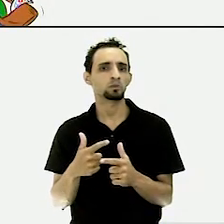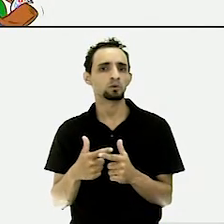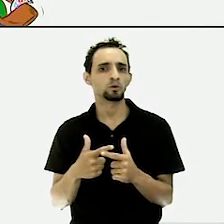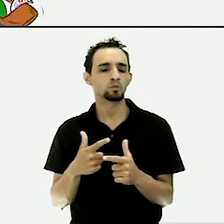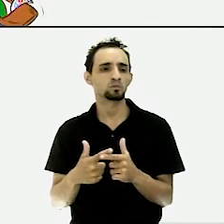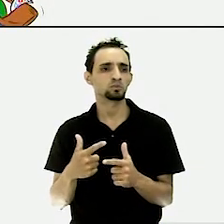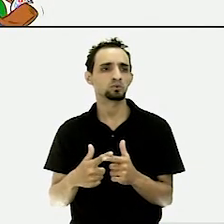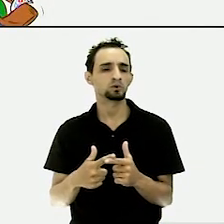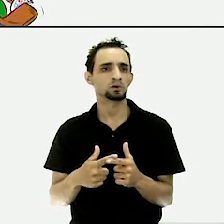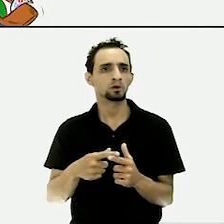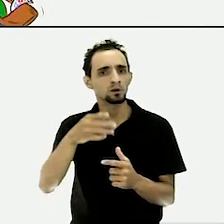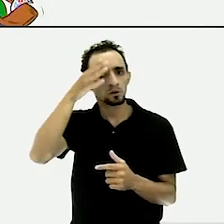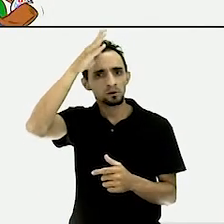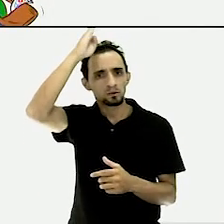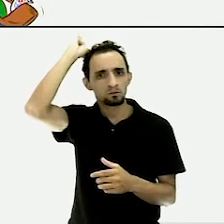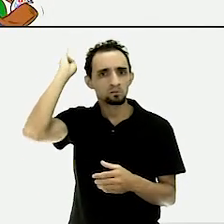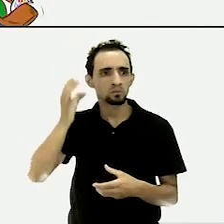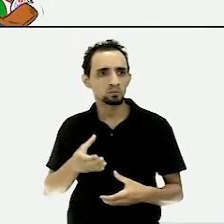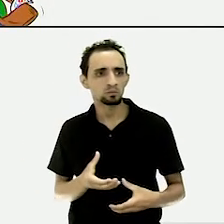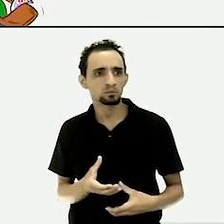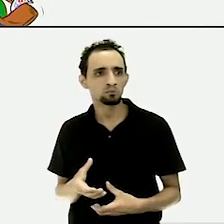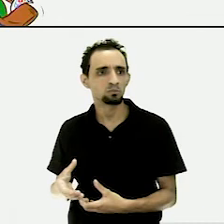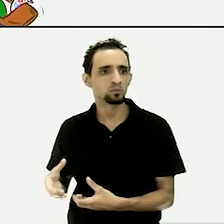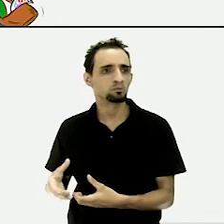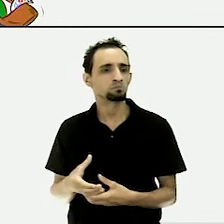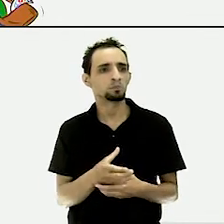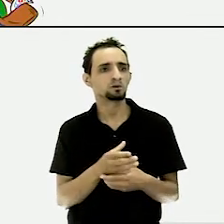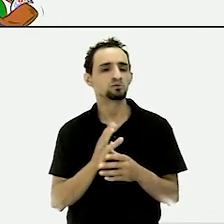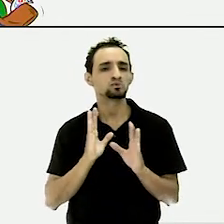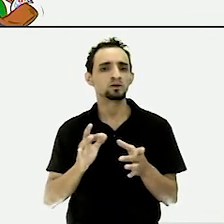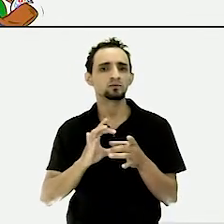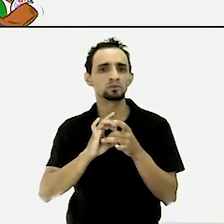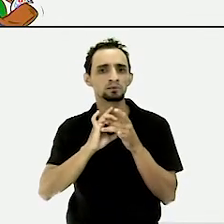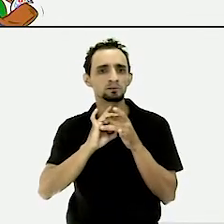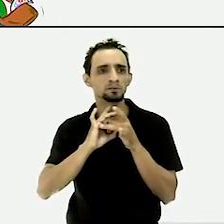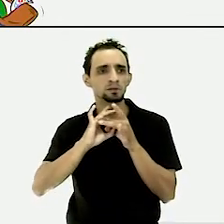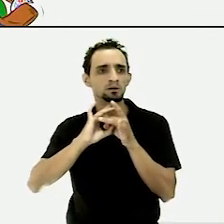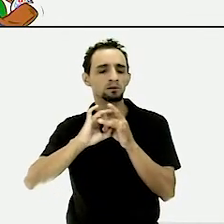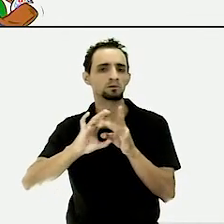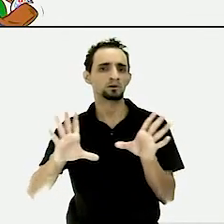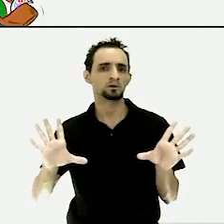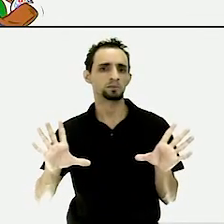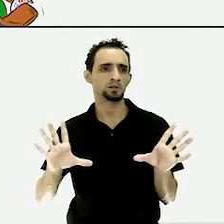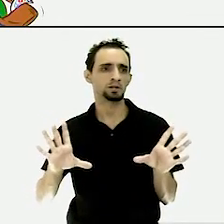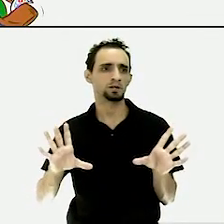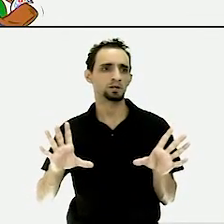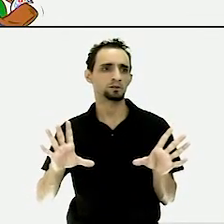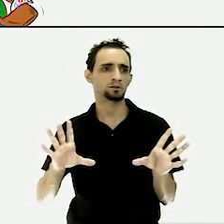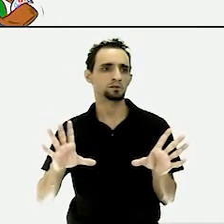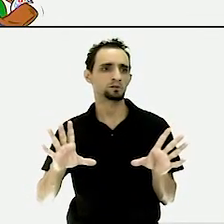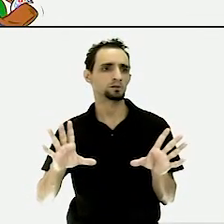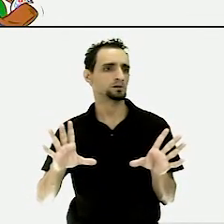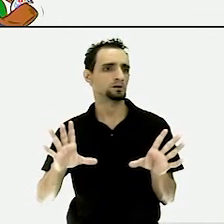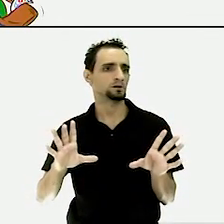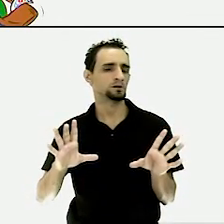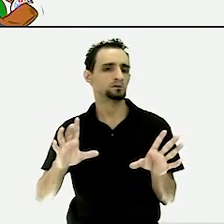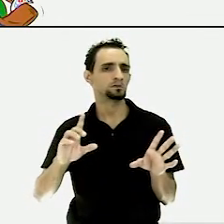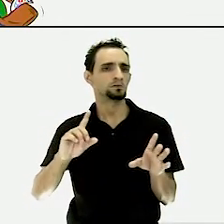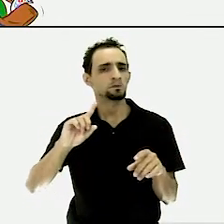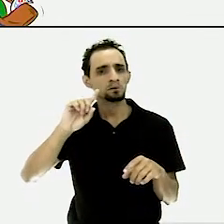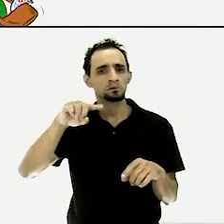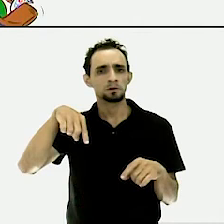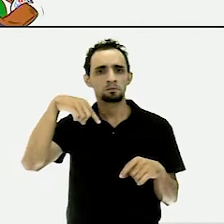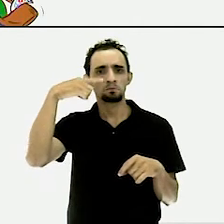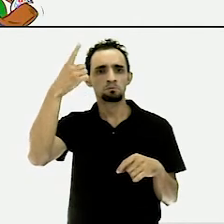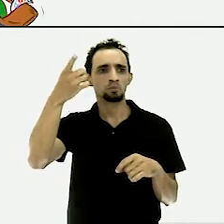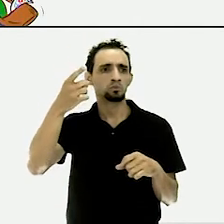SAMU de Bauru liberar, você conversa com o médico do SAMU, aí o médico do SAMU vai confirmar para depois de socorrer, já morreu. Então,